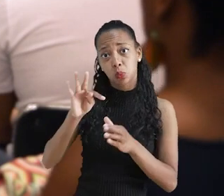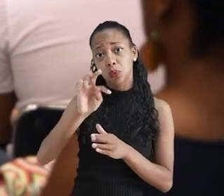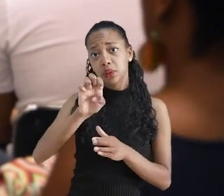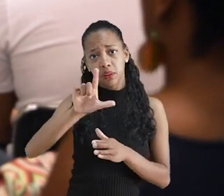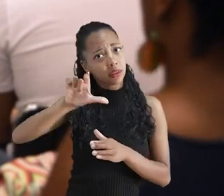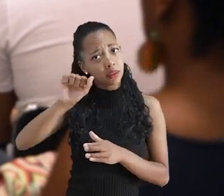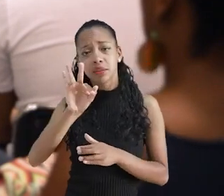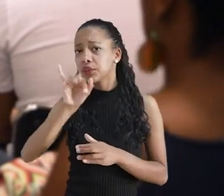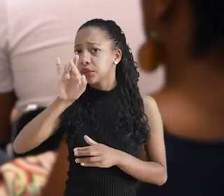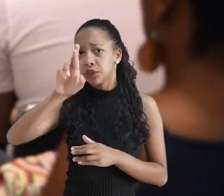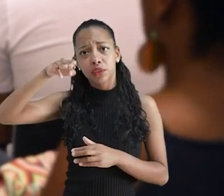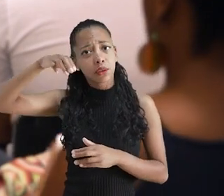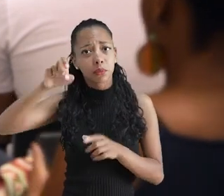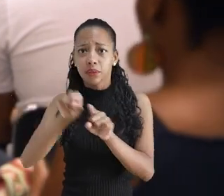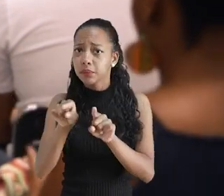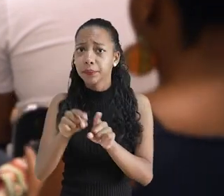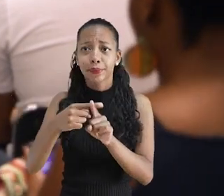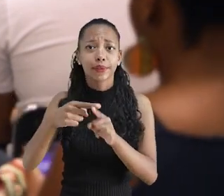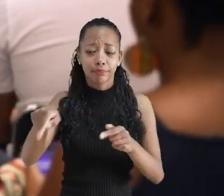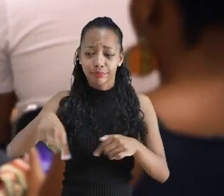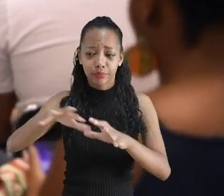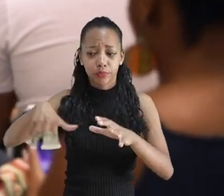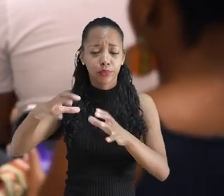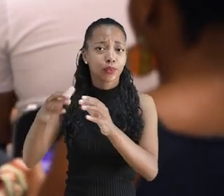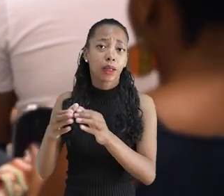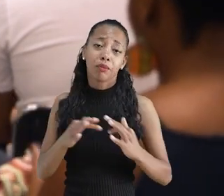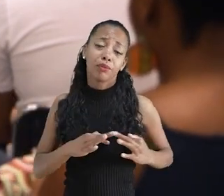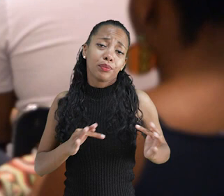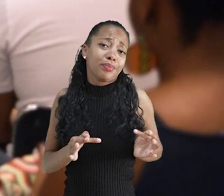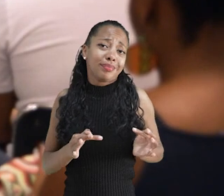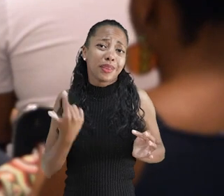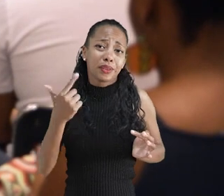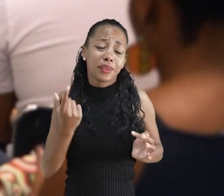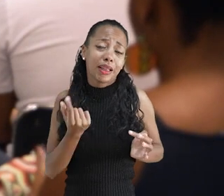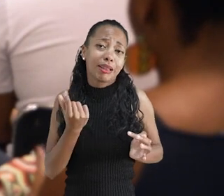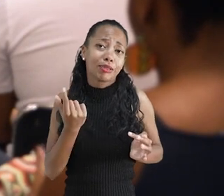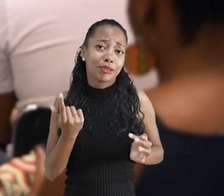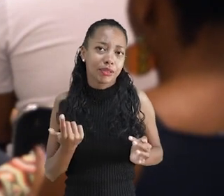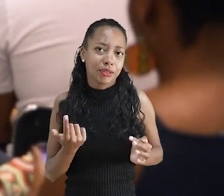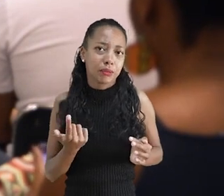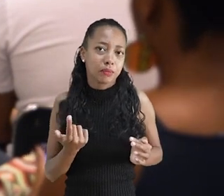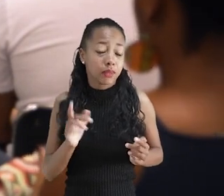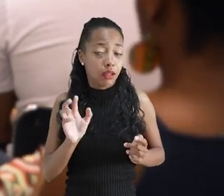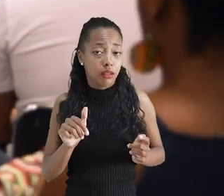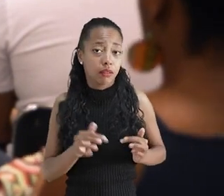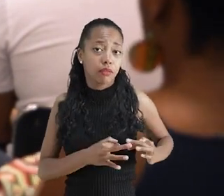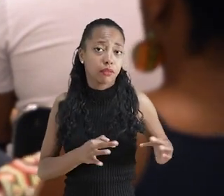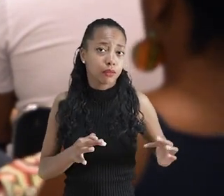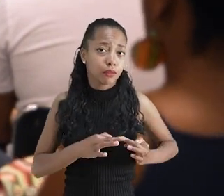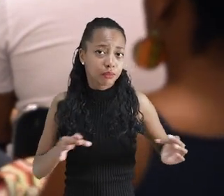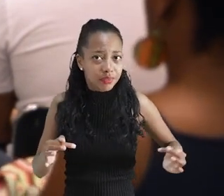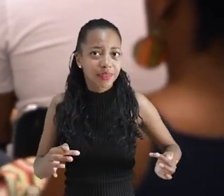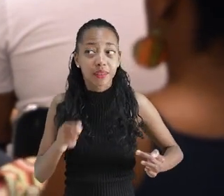a dia não corre ali mas também são tela firme porque nós somos totalmente voluntários eu falei não temos financiamento fazemos nosso tempo nosso